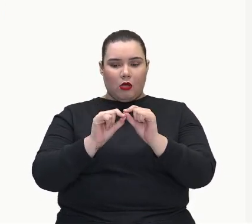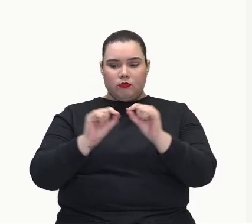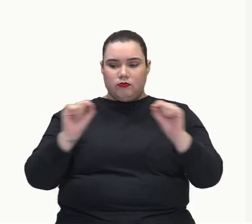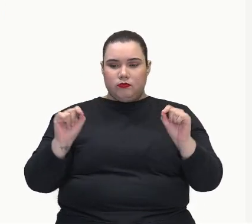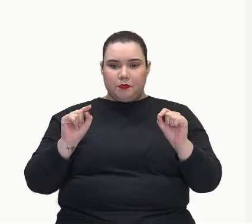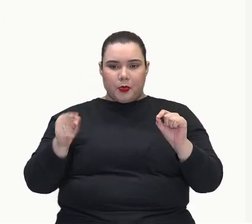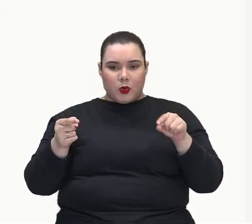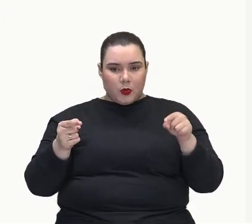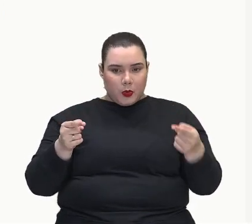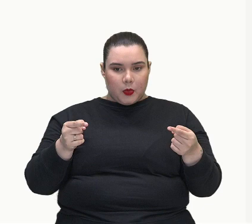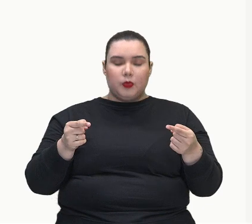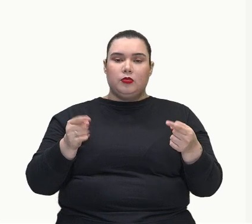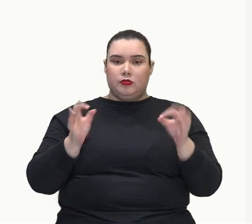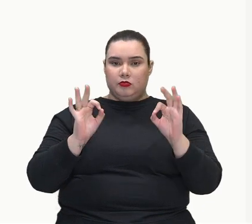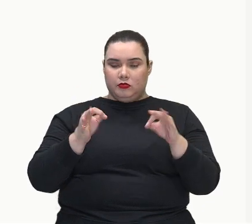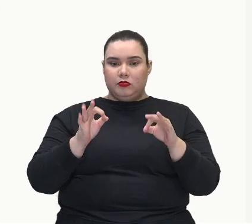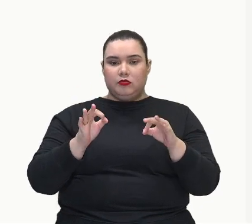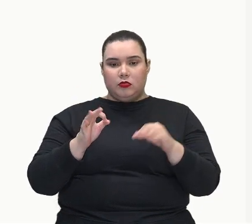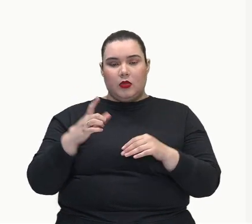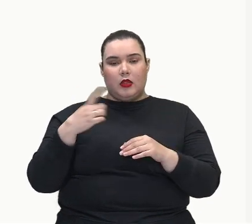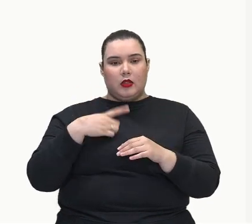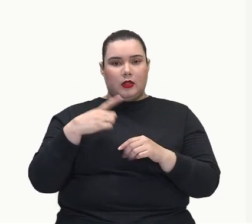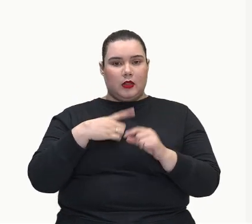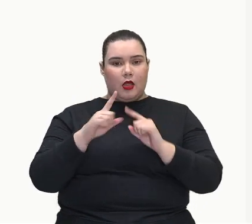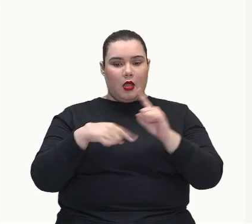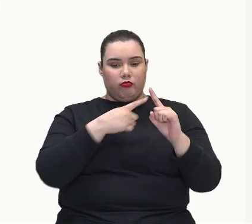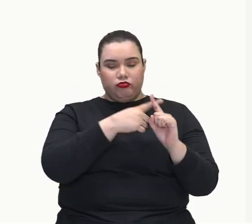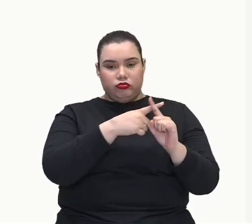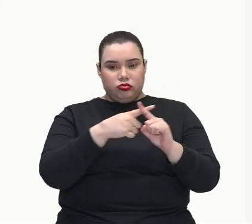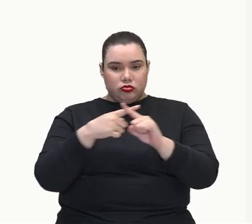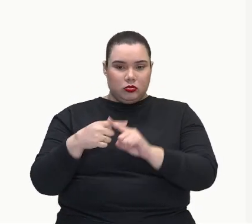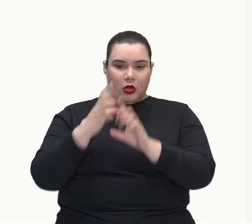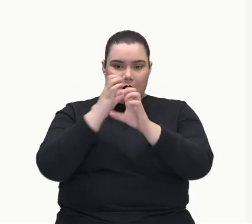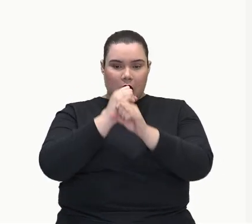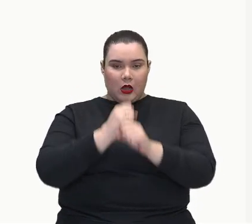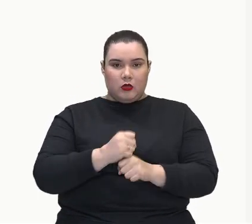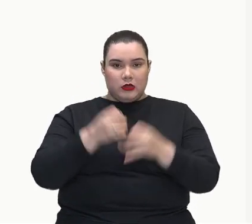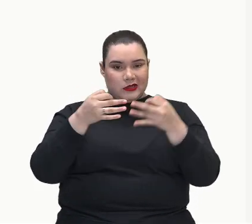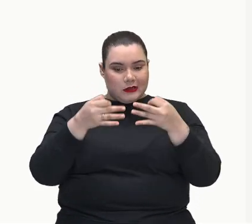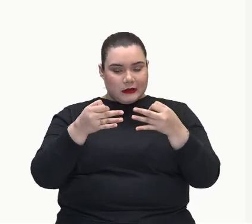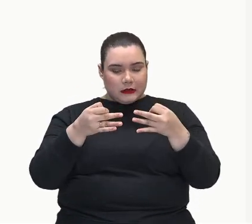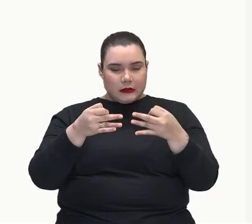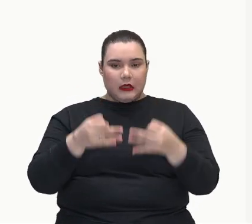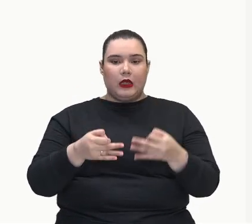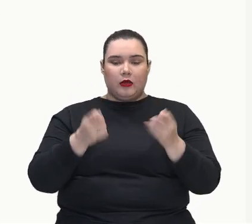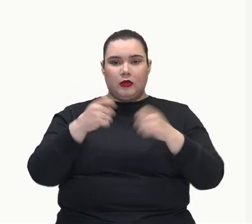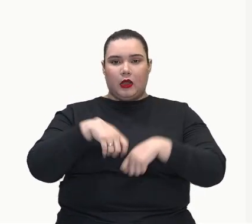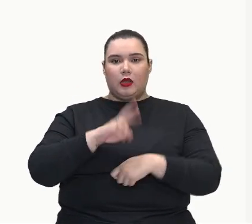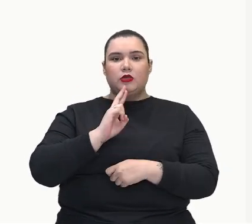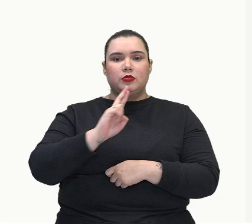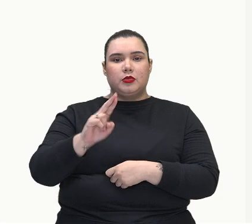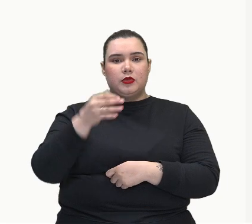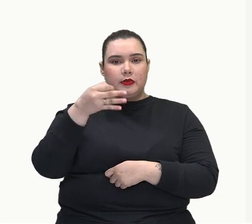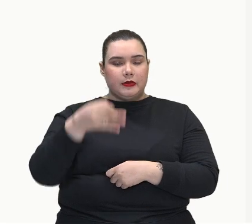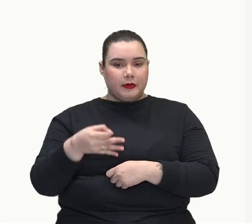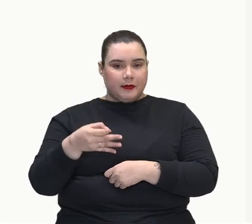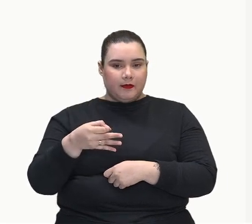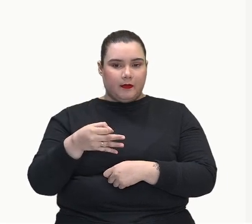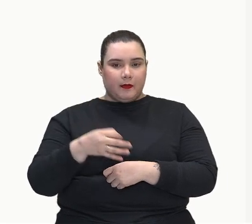a multiplicação e fazer os cálculos corretamente para a gente chegar na nossa resposta